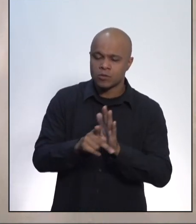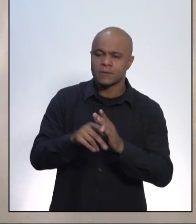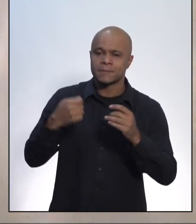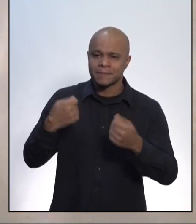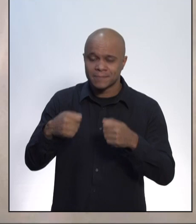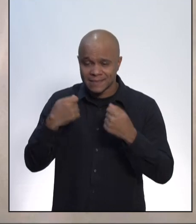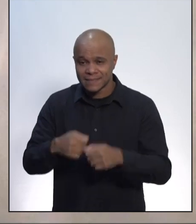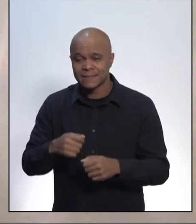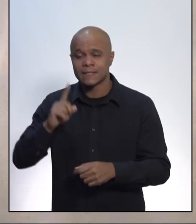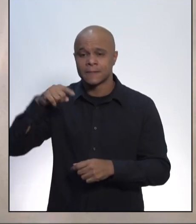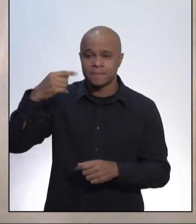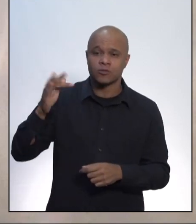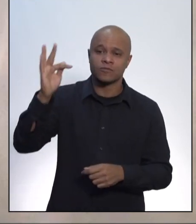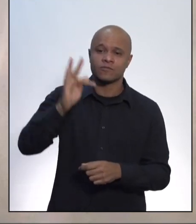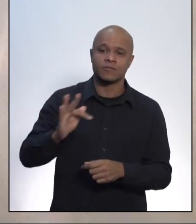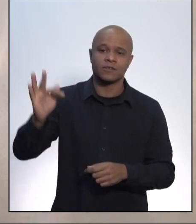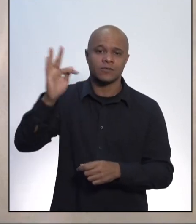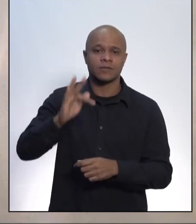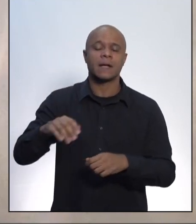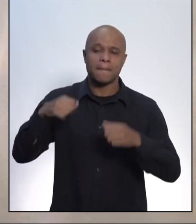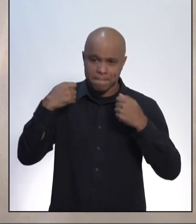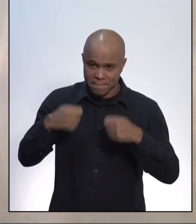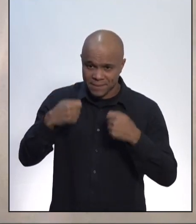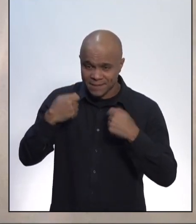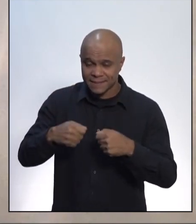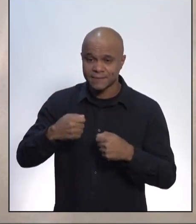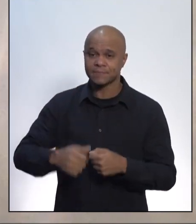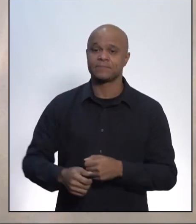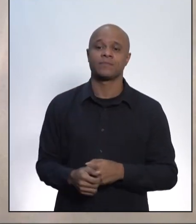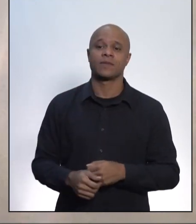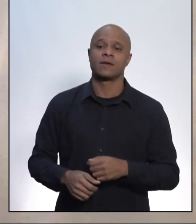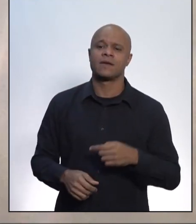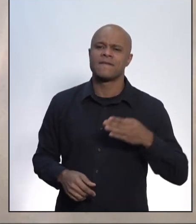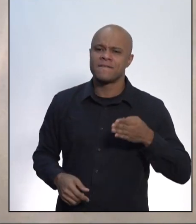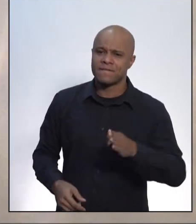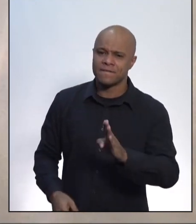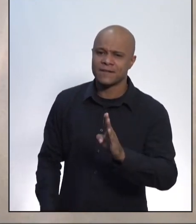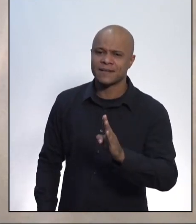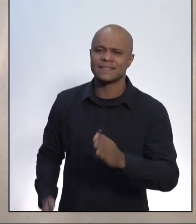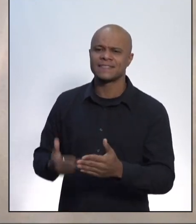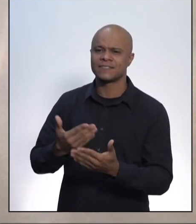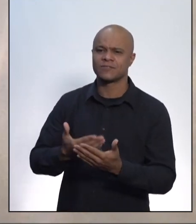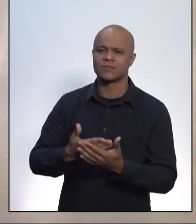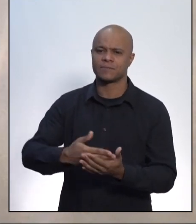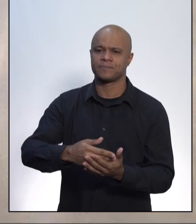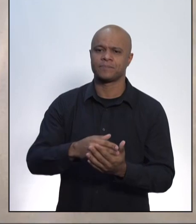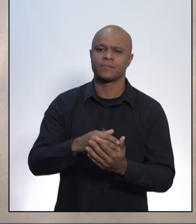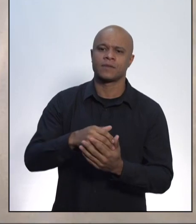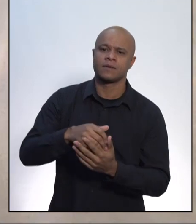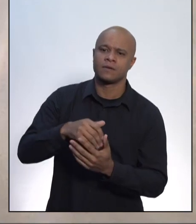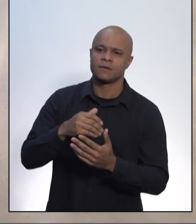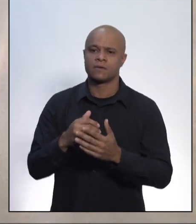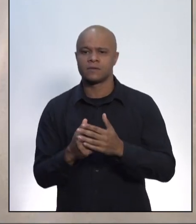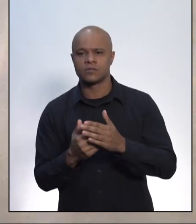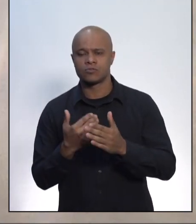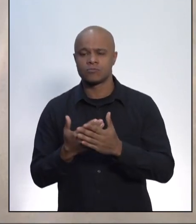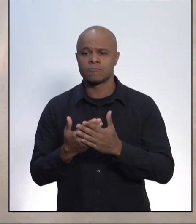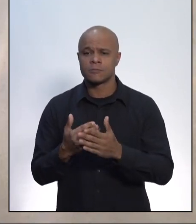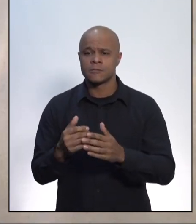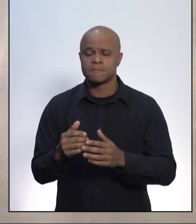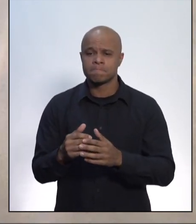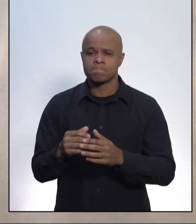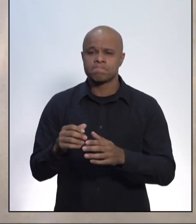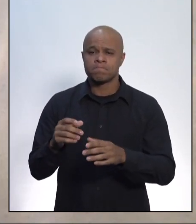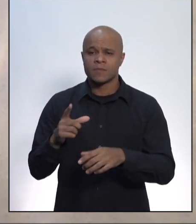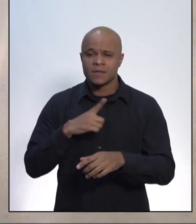uma faculdade. Se eu não fizer uma faculdade, não, procurem estudar. Procurem estudar. Estudem, procurem